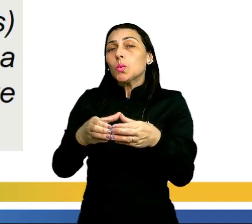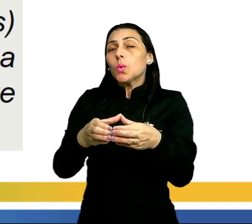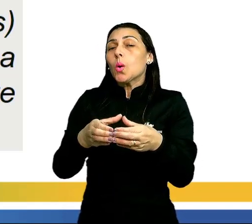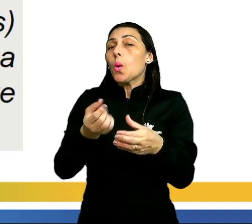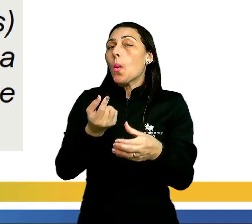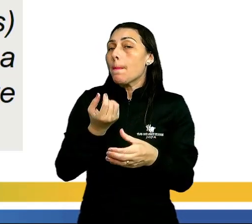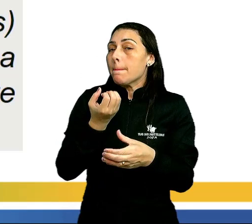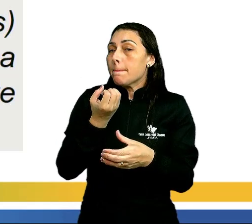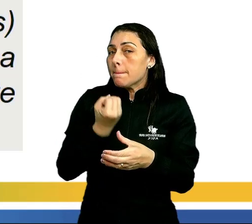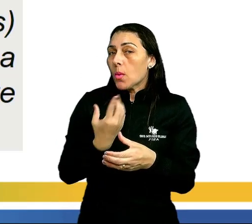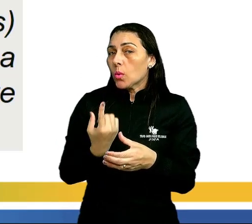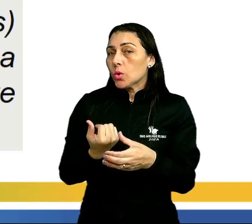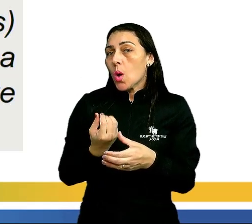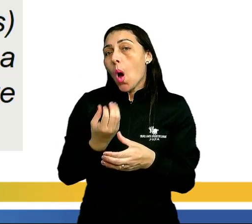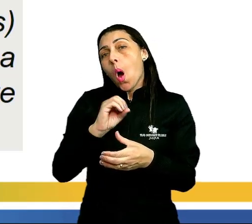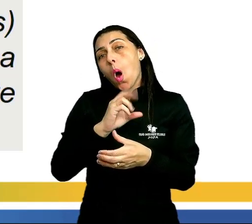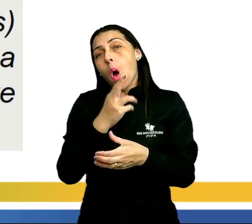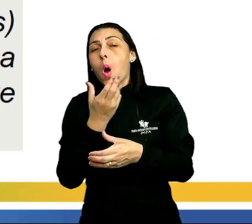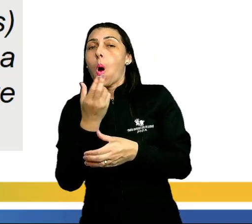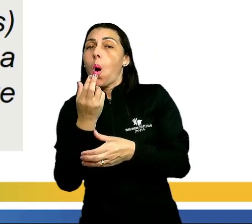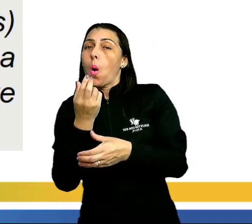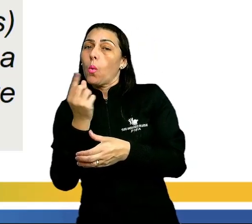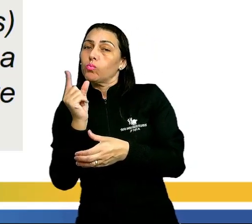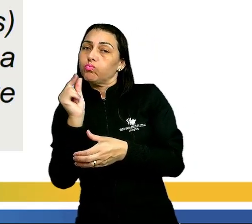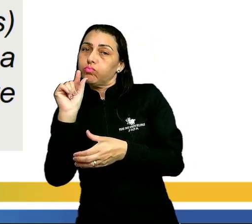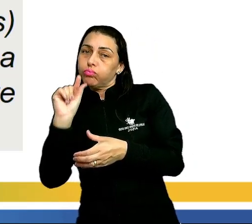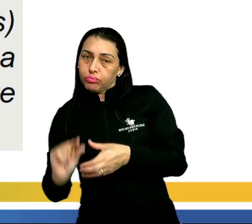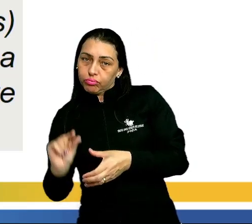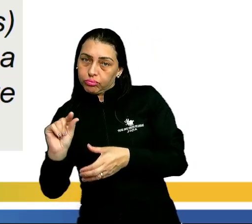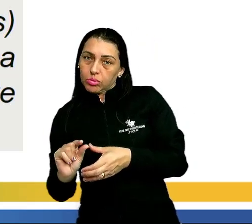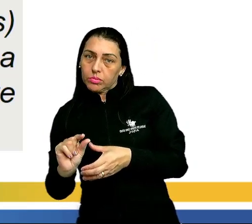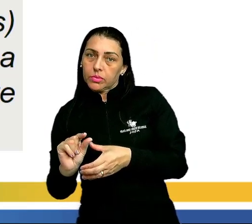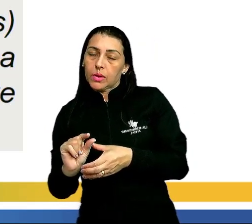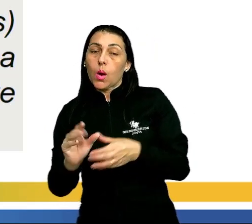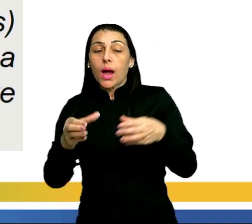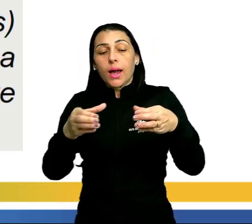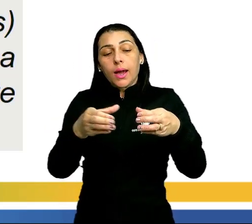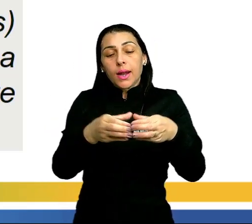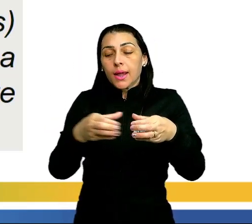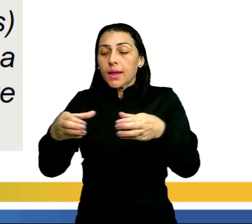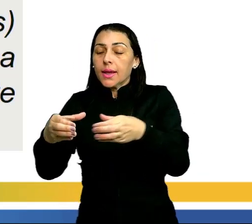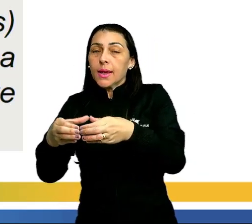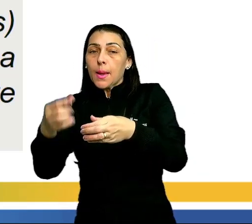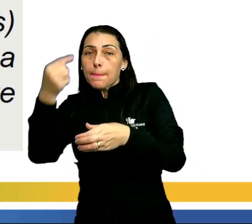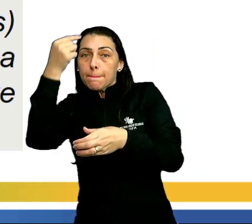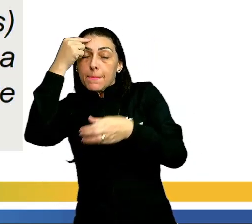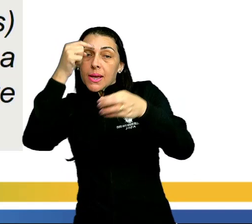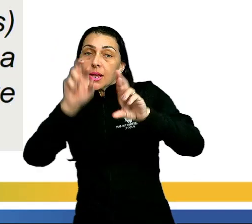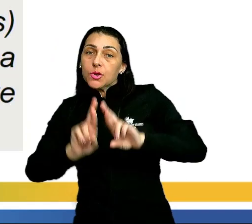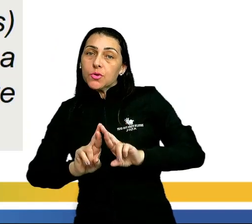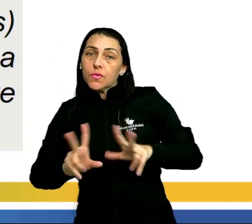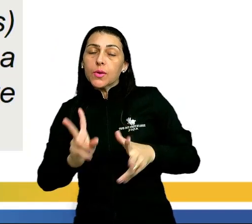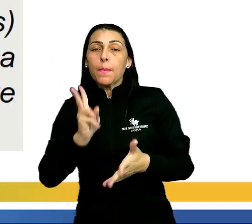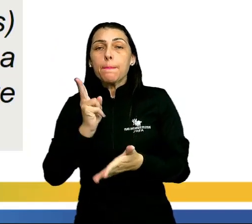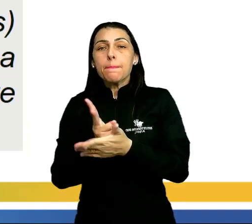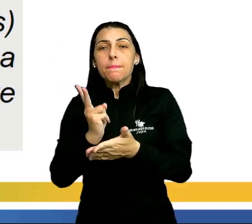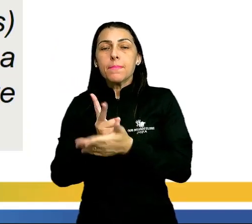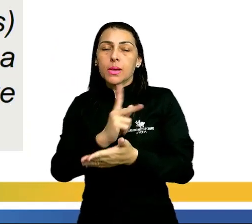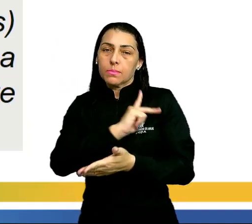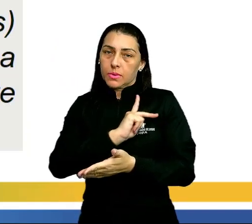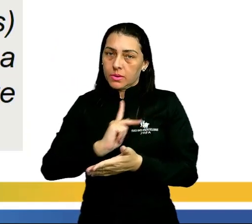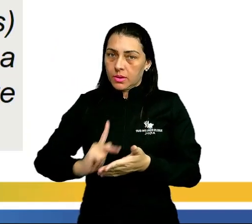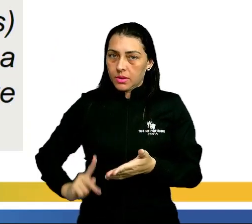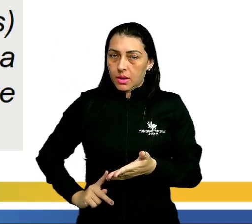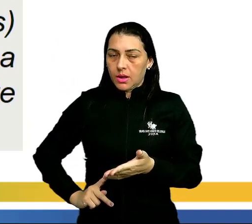classe baixa? Pode ser que uma classe não vai refletir exatamente o que a outra classe pensa sobre o mesmo candidato.